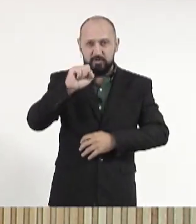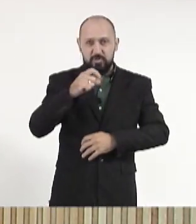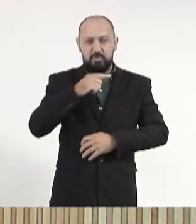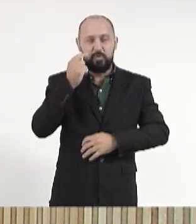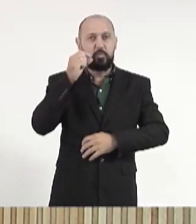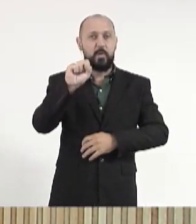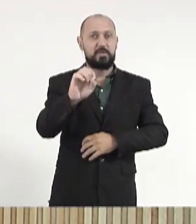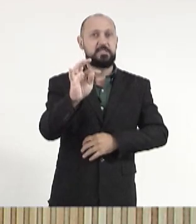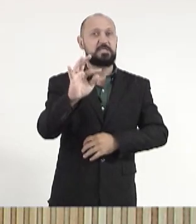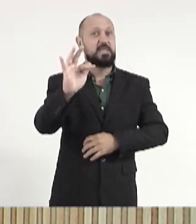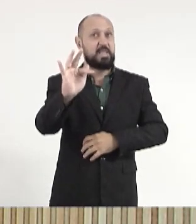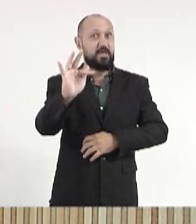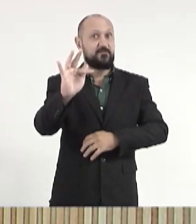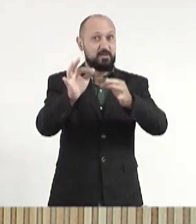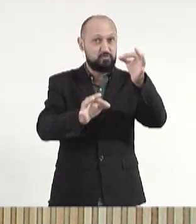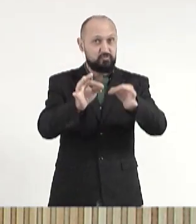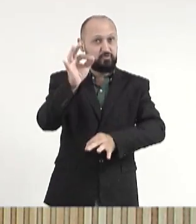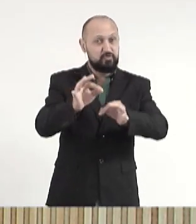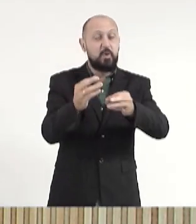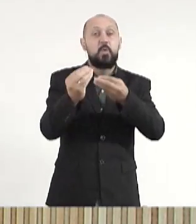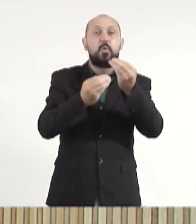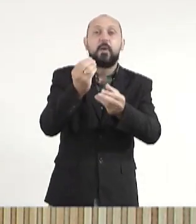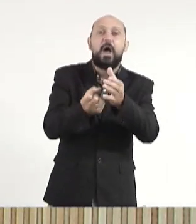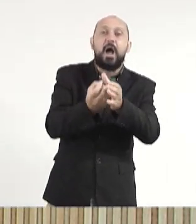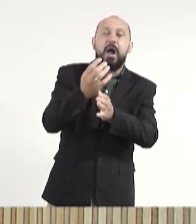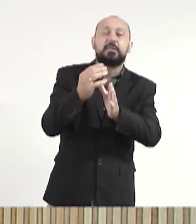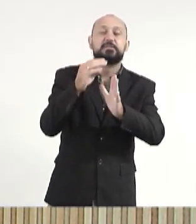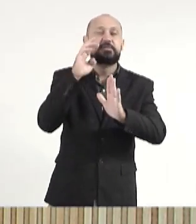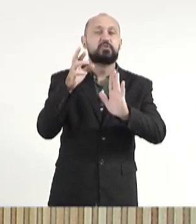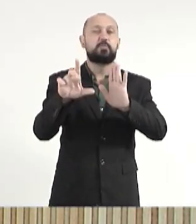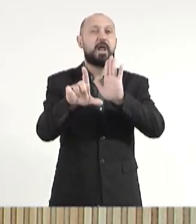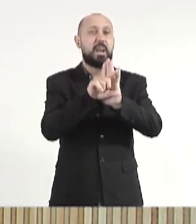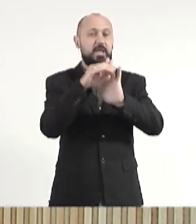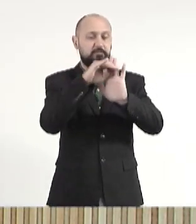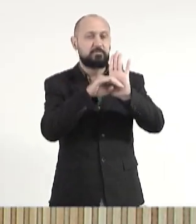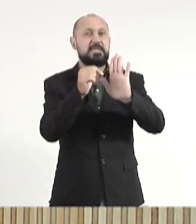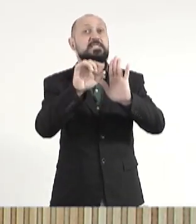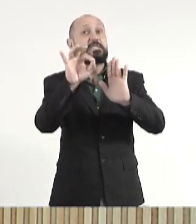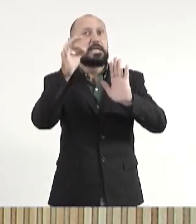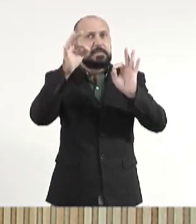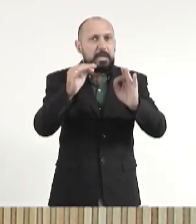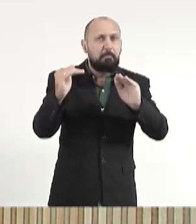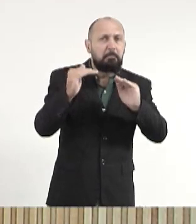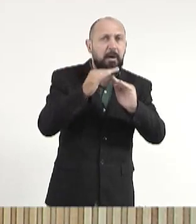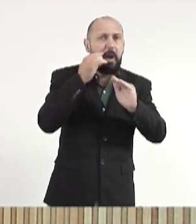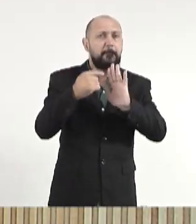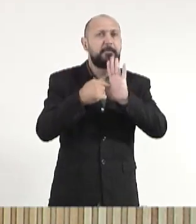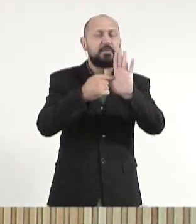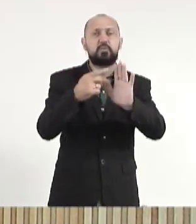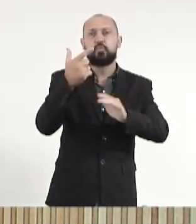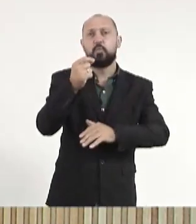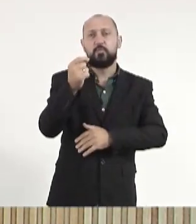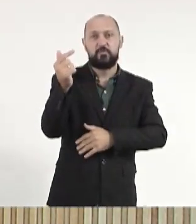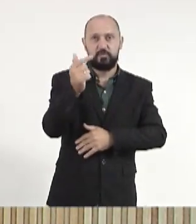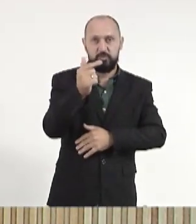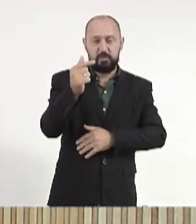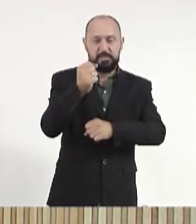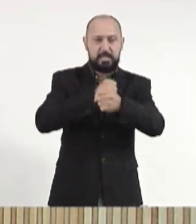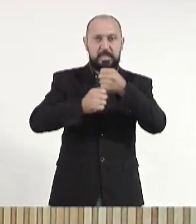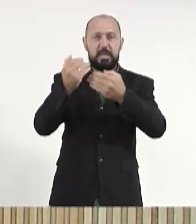1 em cada 100 pessoas possui o transtorno do espectro autista. E no mundo já são mais de 70 milhões de pessoas diagnosticadas